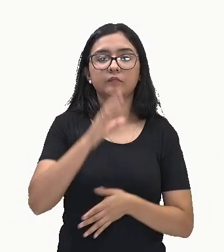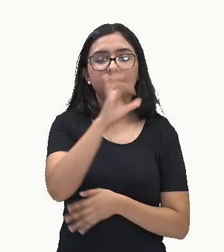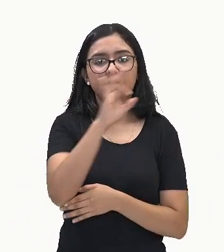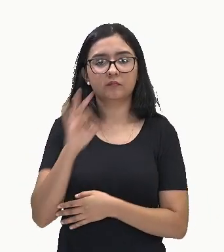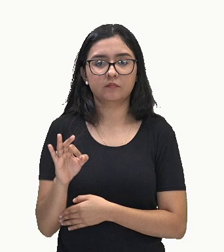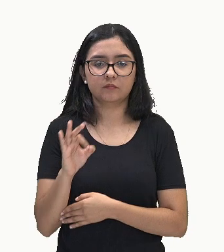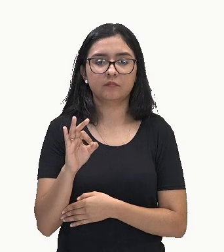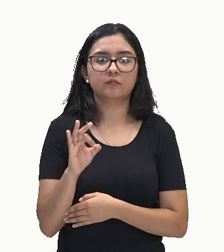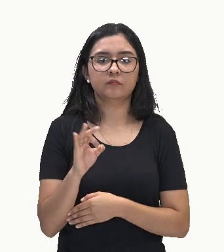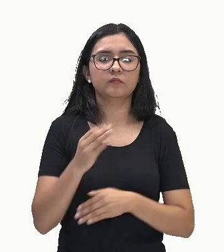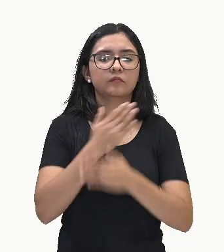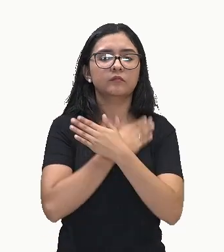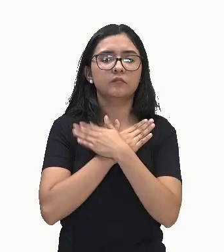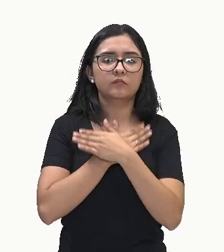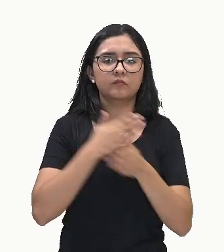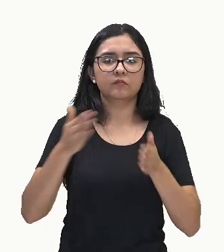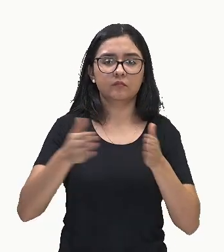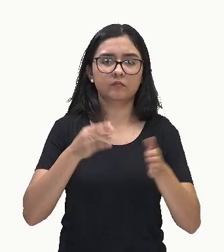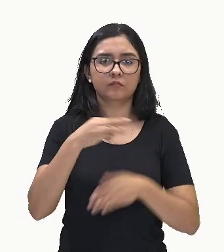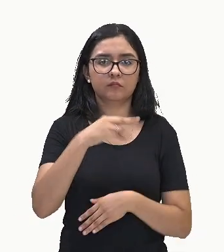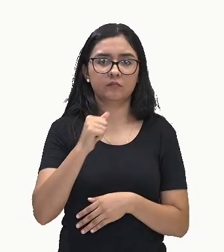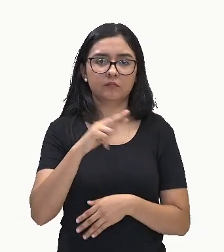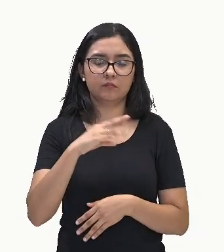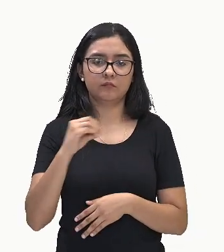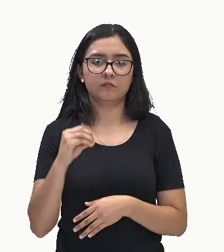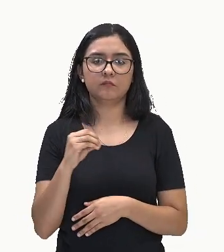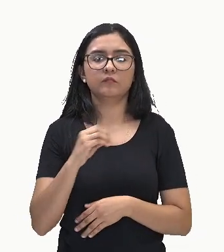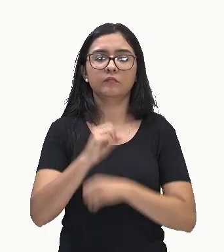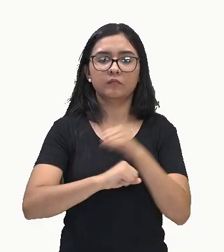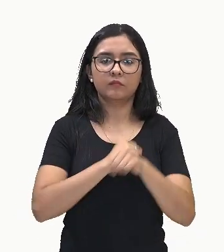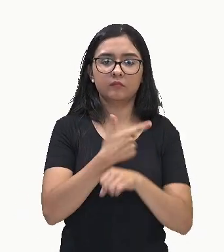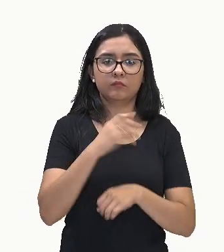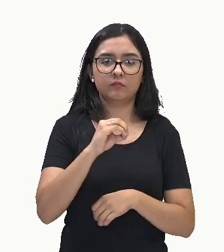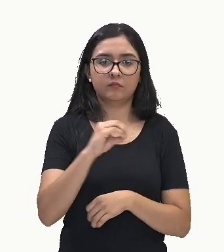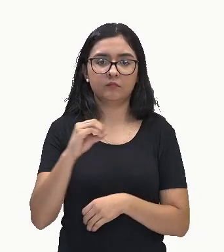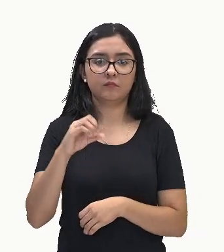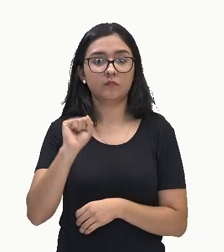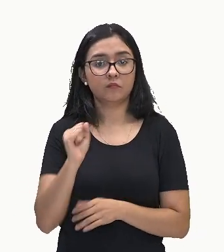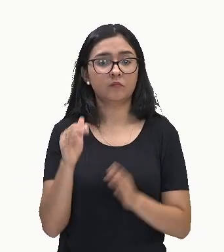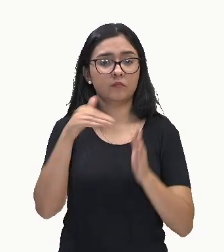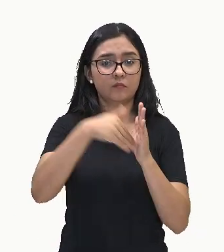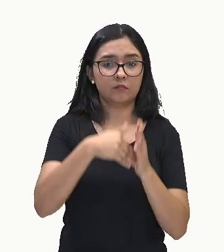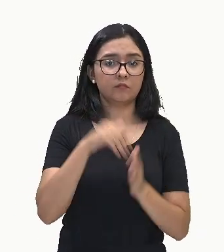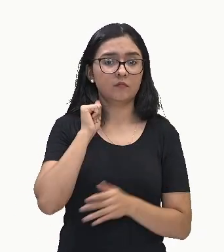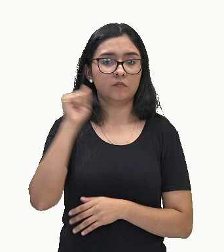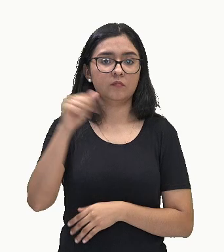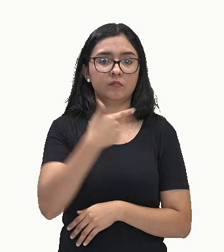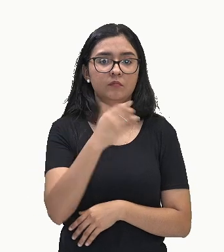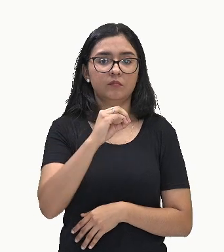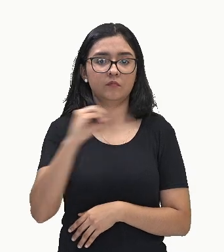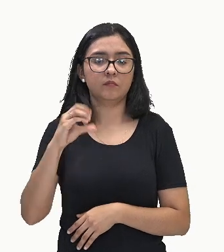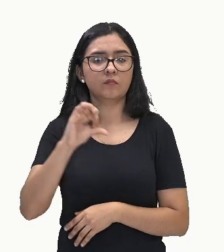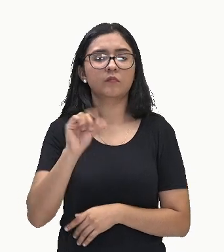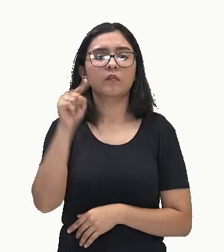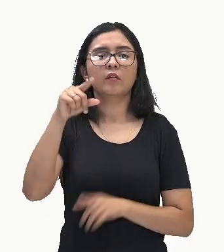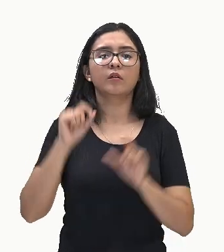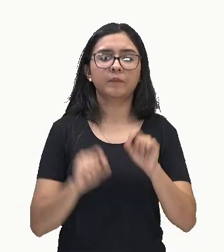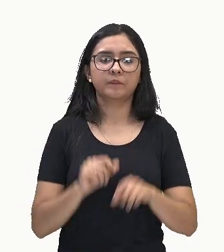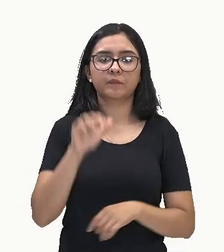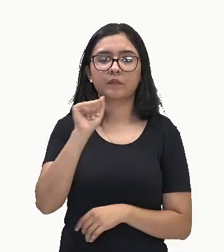período de março de 2008 a abril de 2009 foi D Aí temos as nossas alternativas letra a